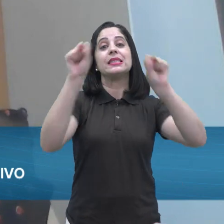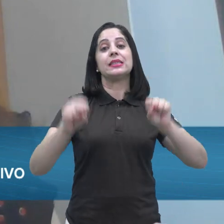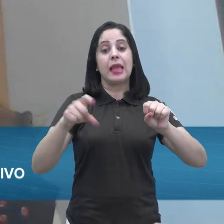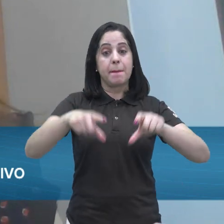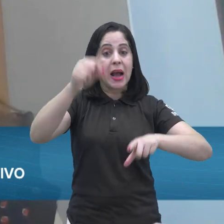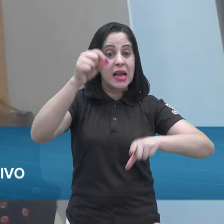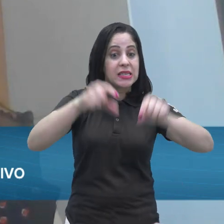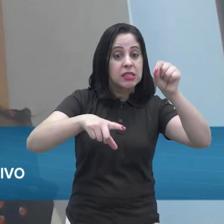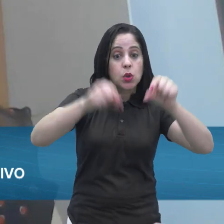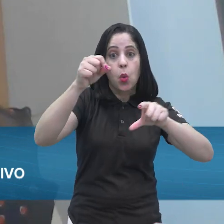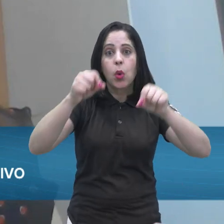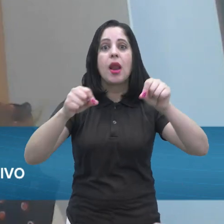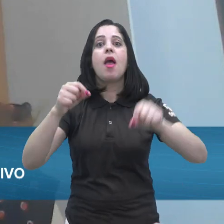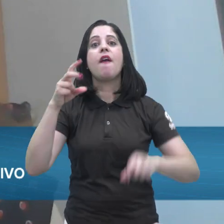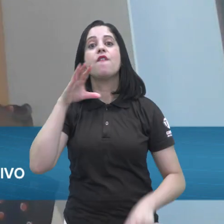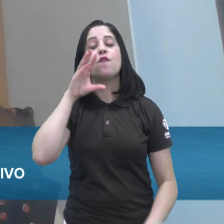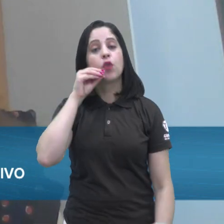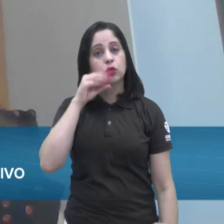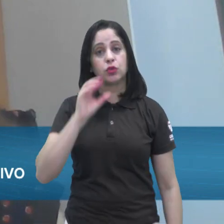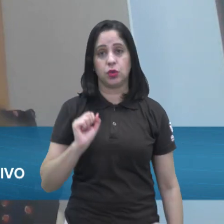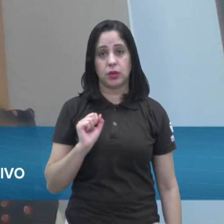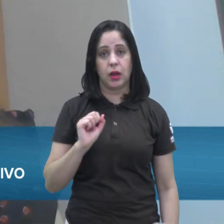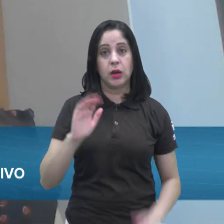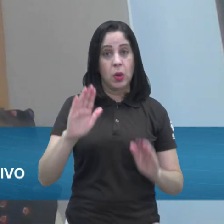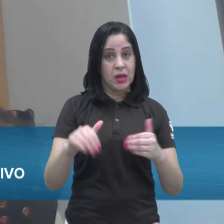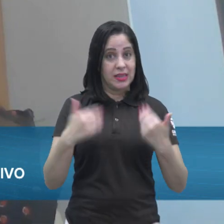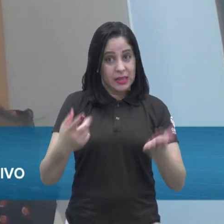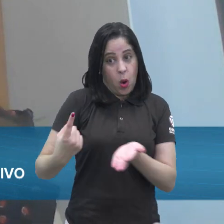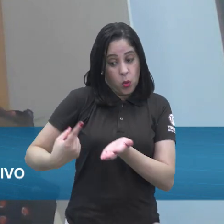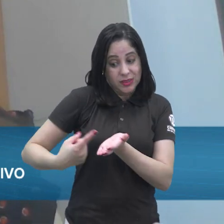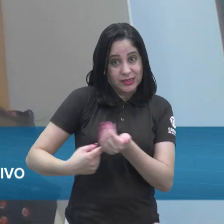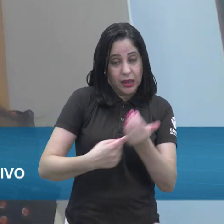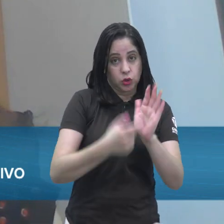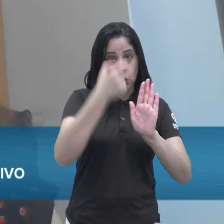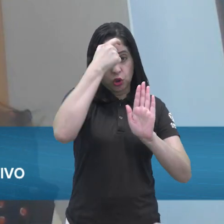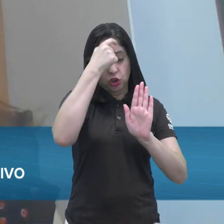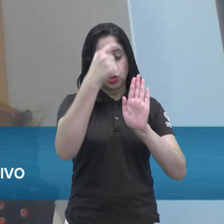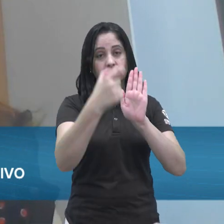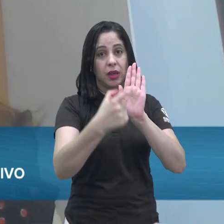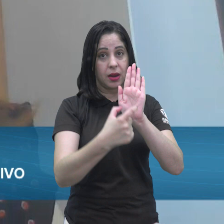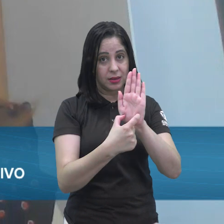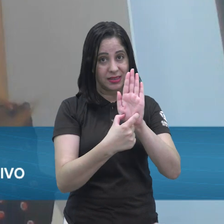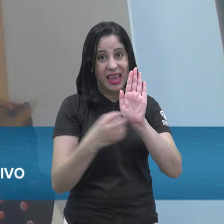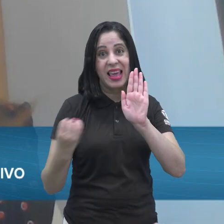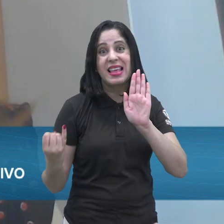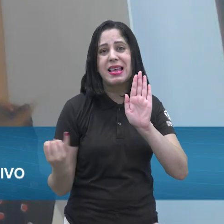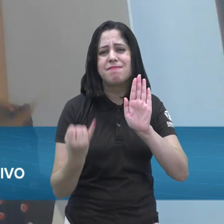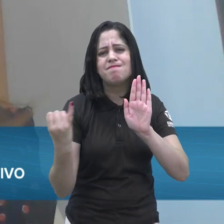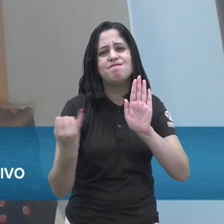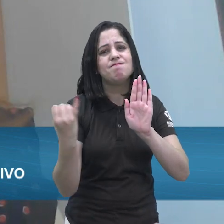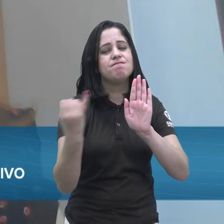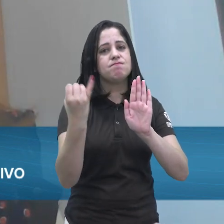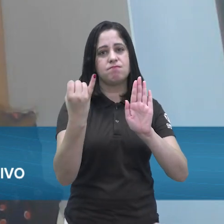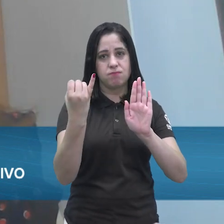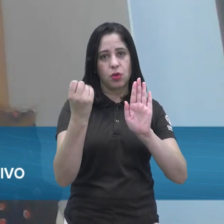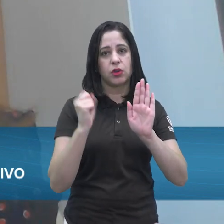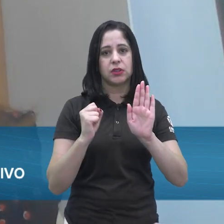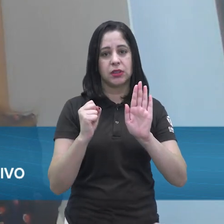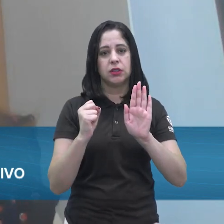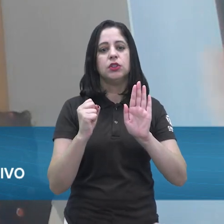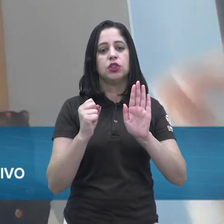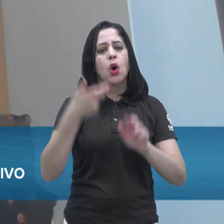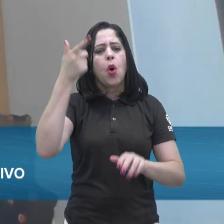é muito utilizada. E para essa tecnologia de inteligência artificial, é importante que a